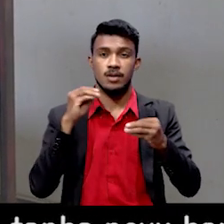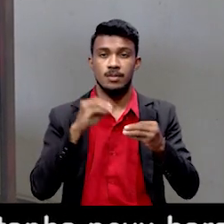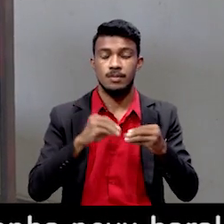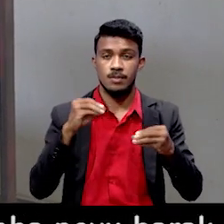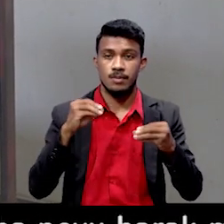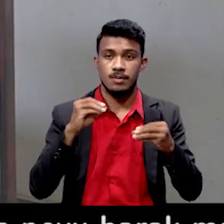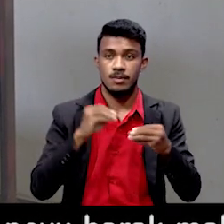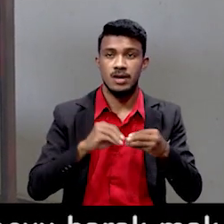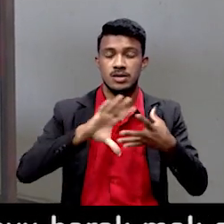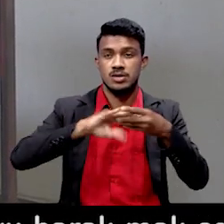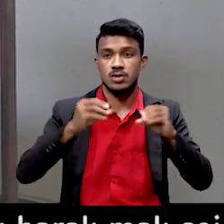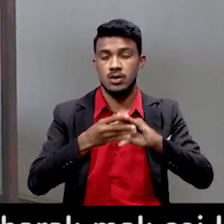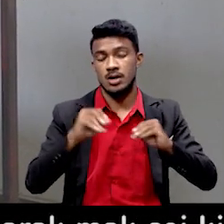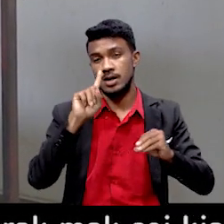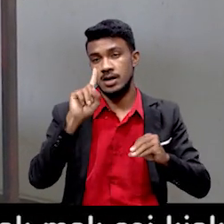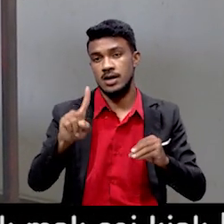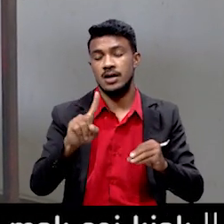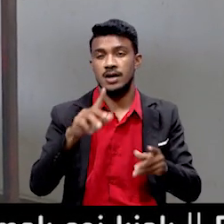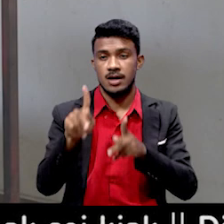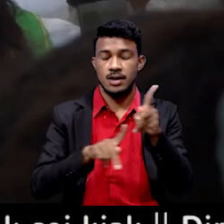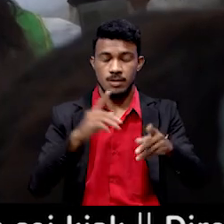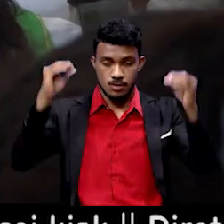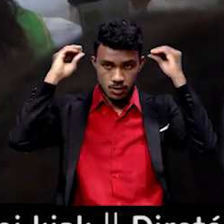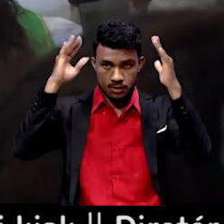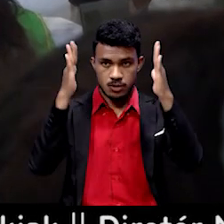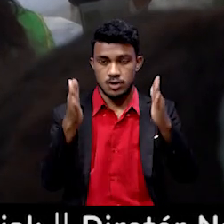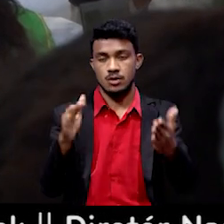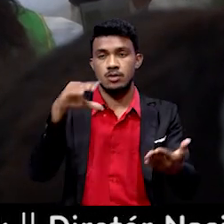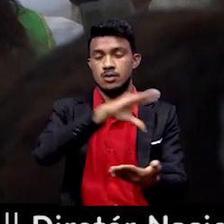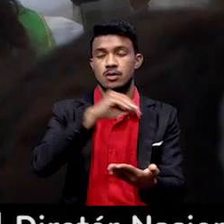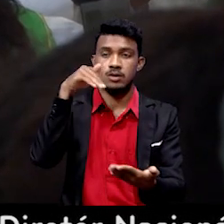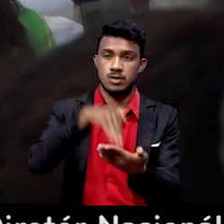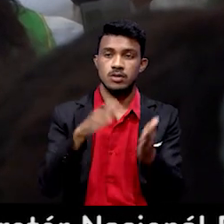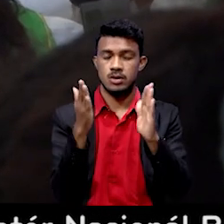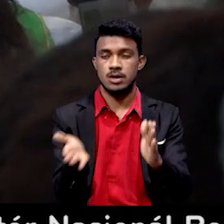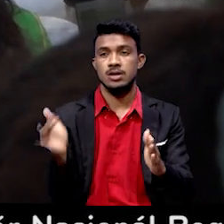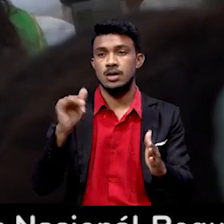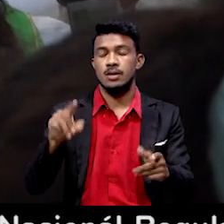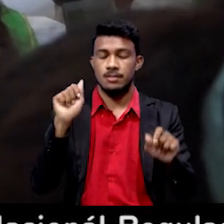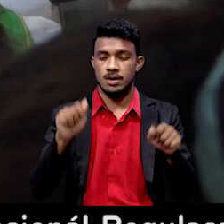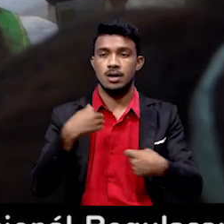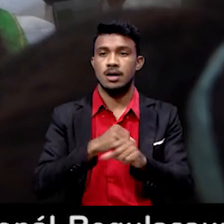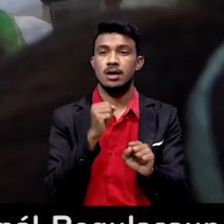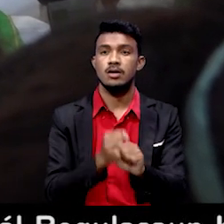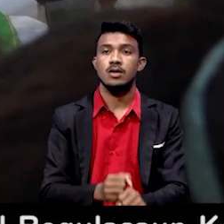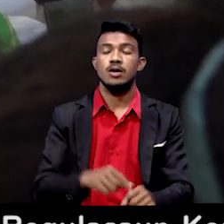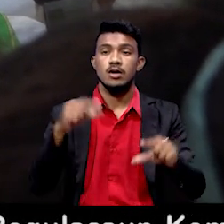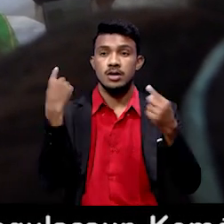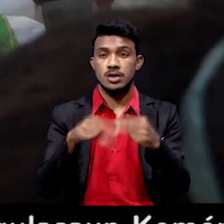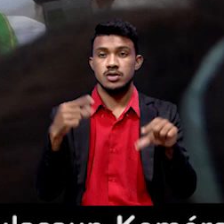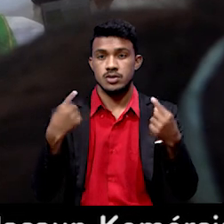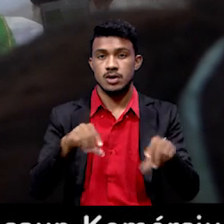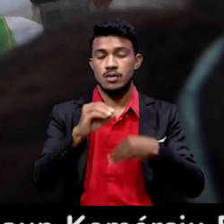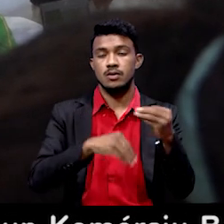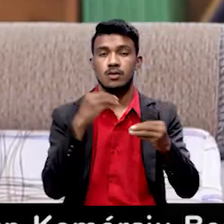página ida, né? Depois entre professor e estudante, sira, bela discussão, quando uma boa na estudante, sira, quer. Então, estudante, sira, bela tene, dia que